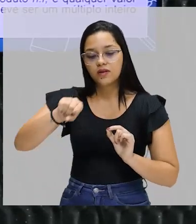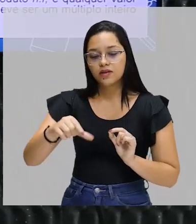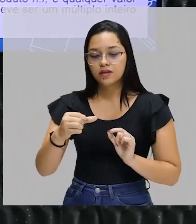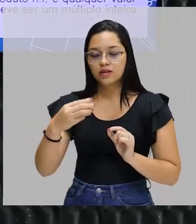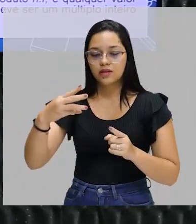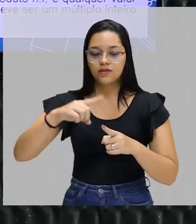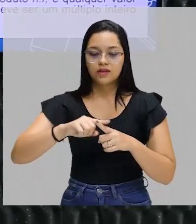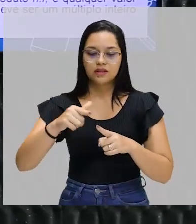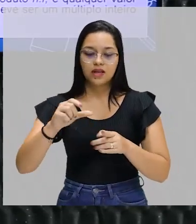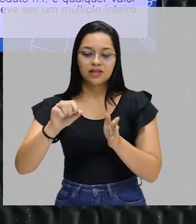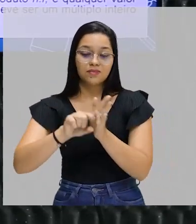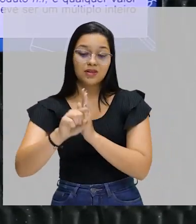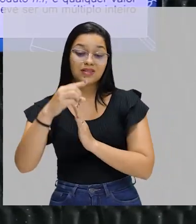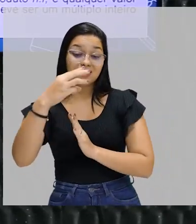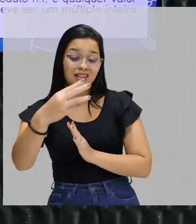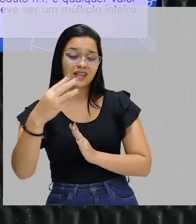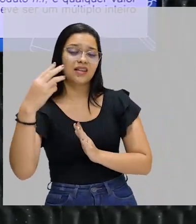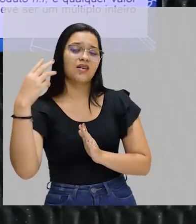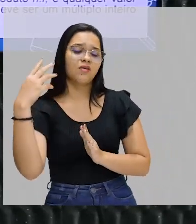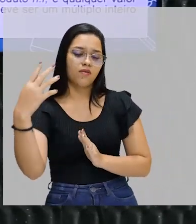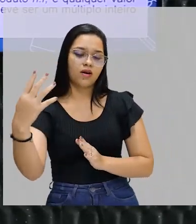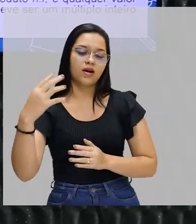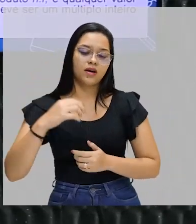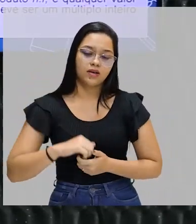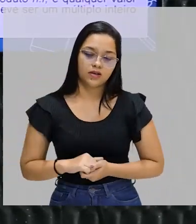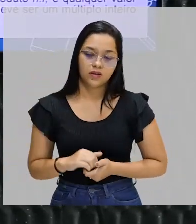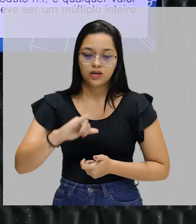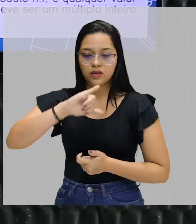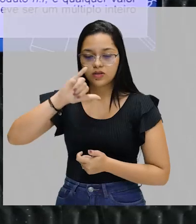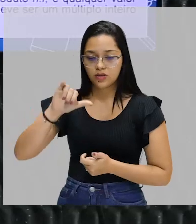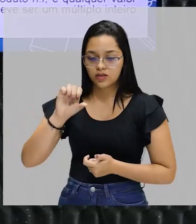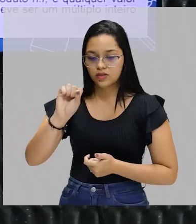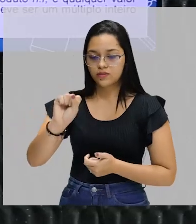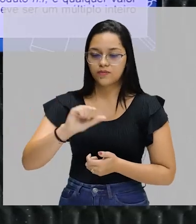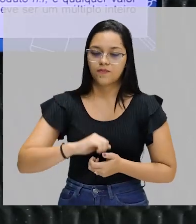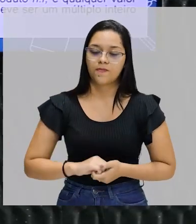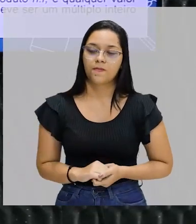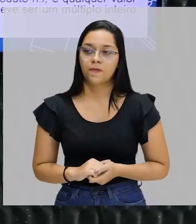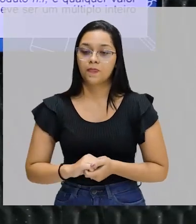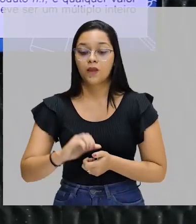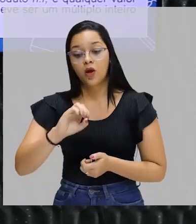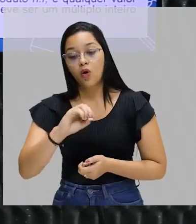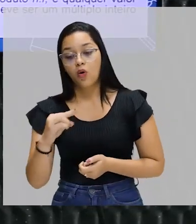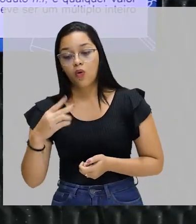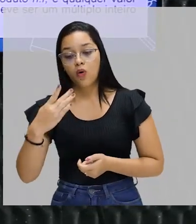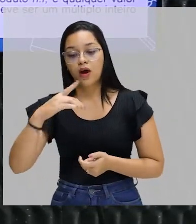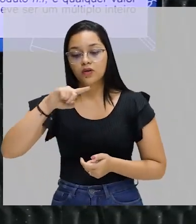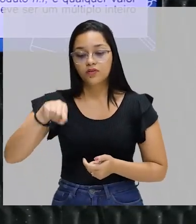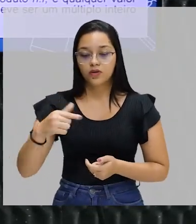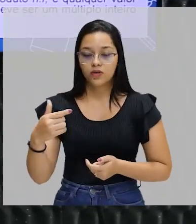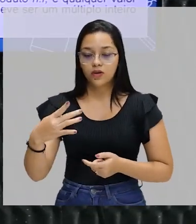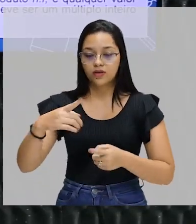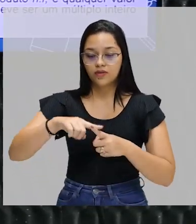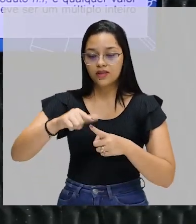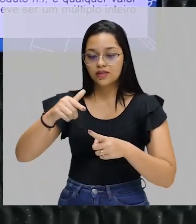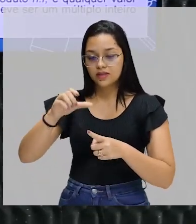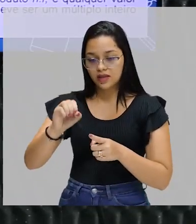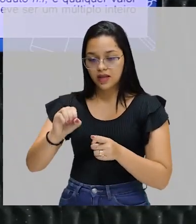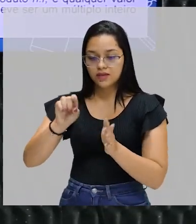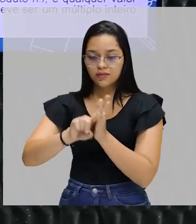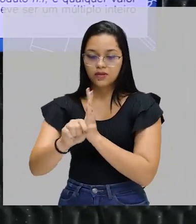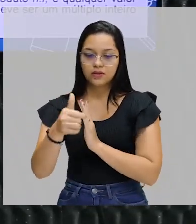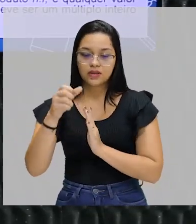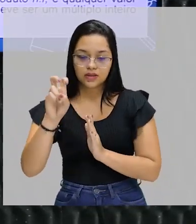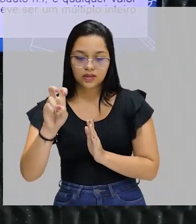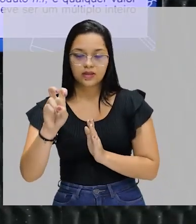6,63 vezes 10 a menos 34 joules segundos, tá certo? Ou 4,14, né,